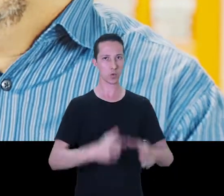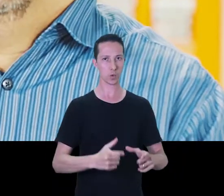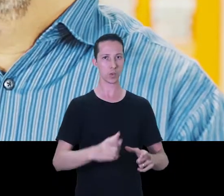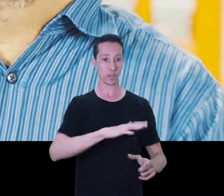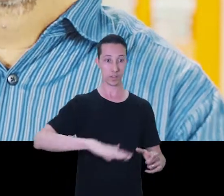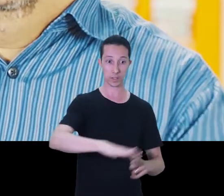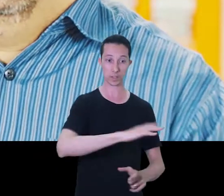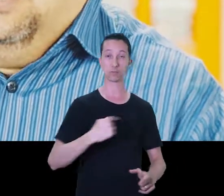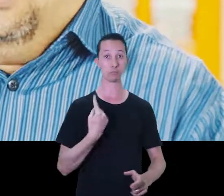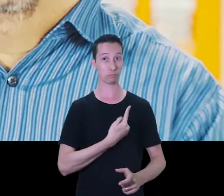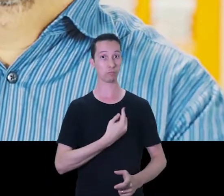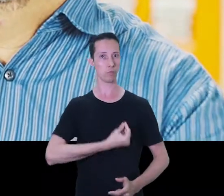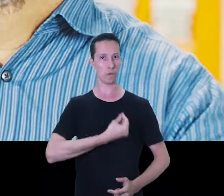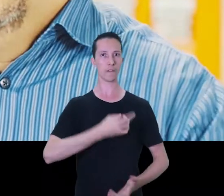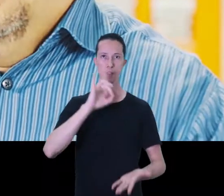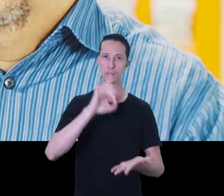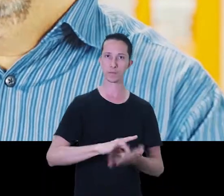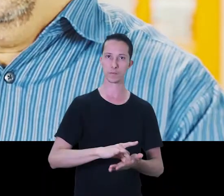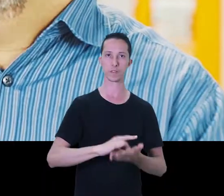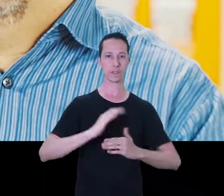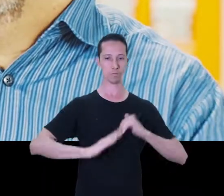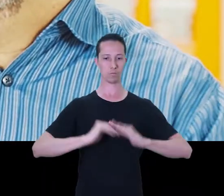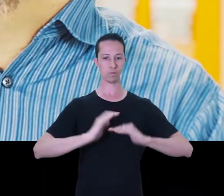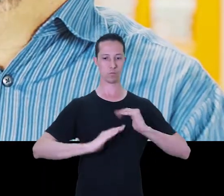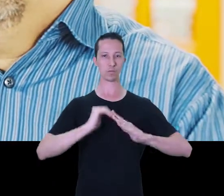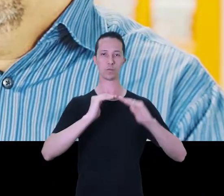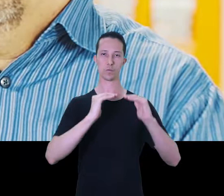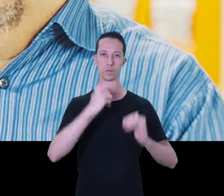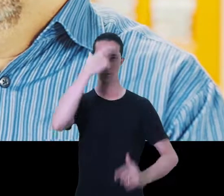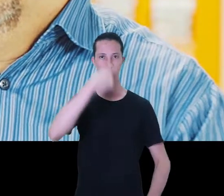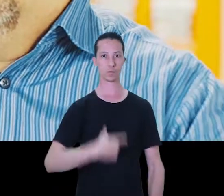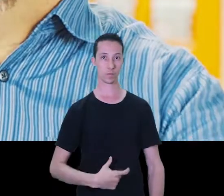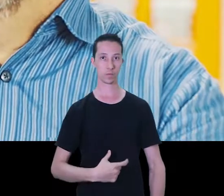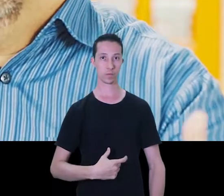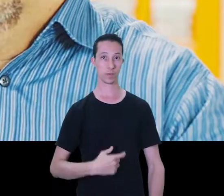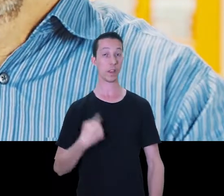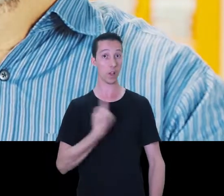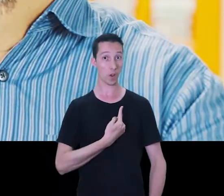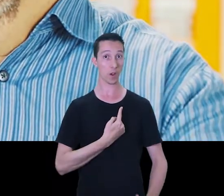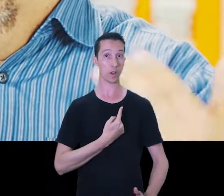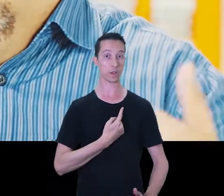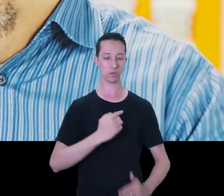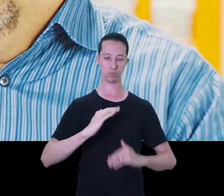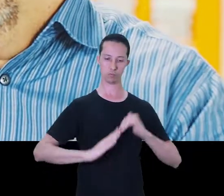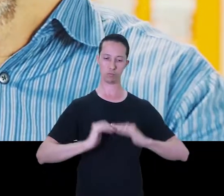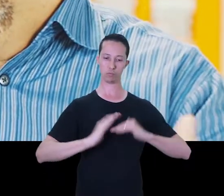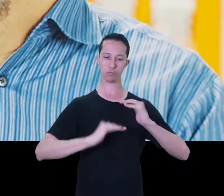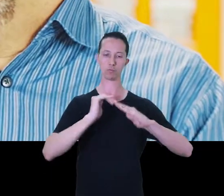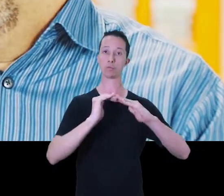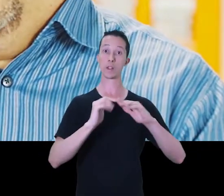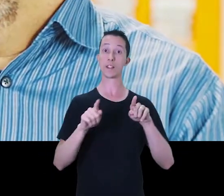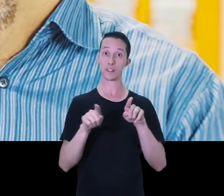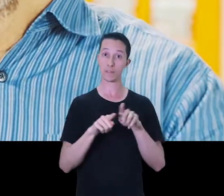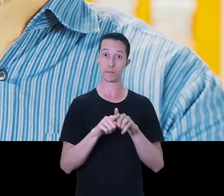onde a gente de fato existe, né? Onde a gente de fato se constitui enquanto sujeito. E enquanto a gente se constitui